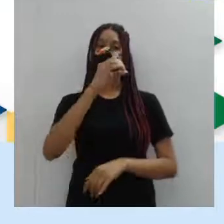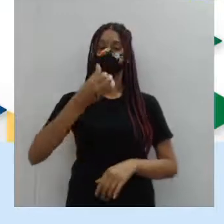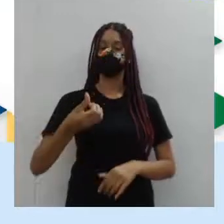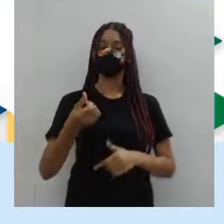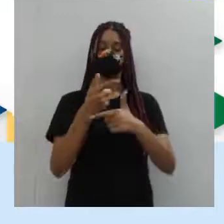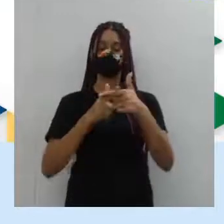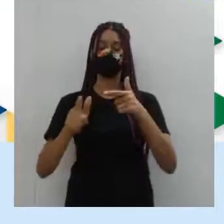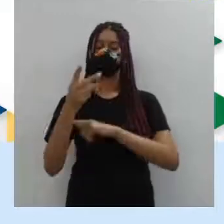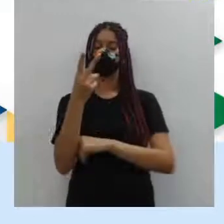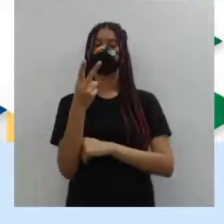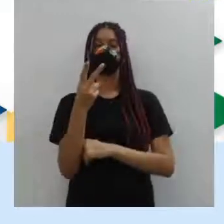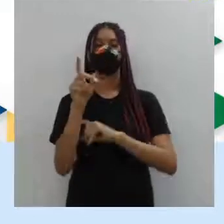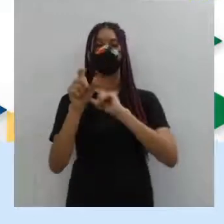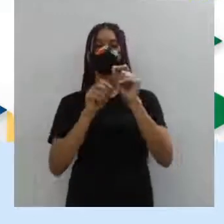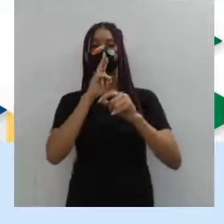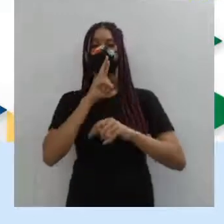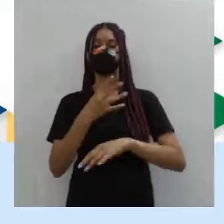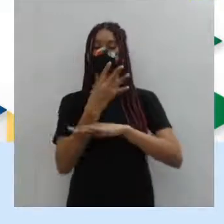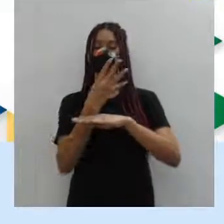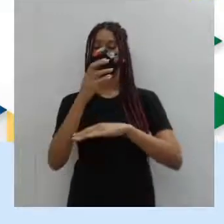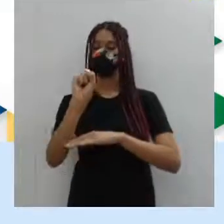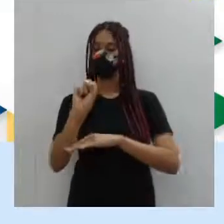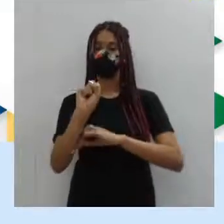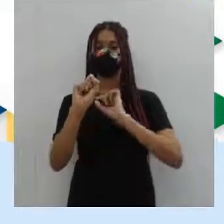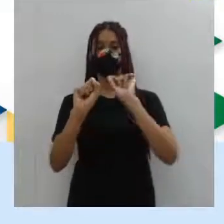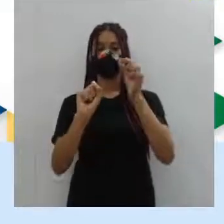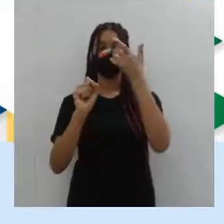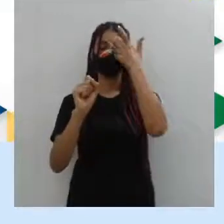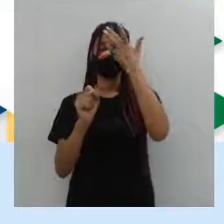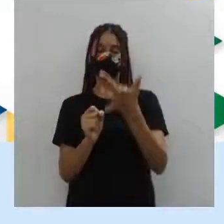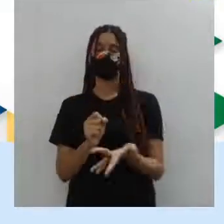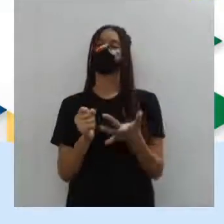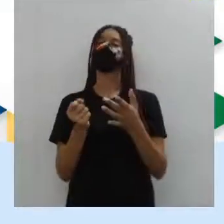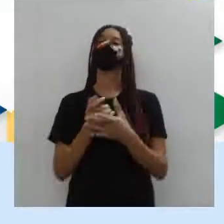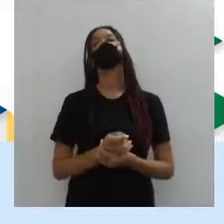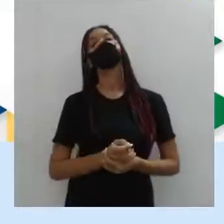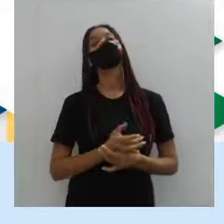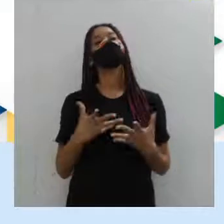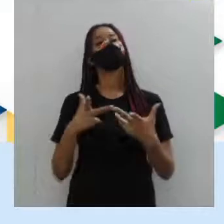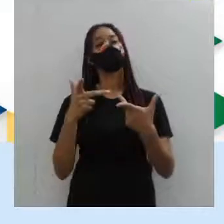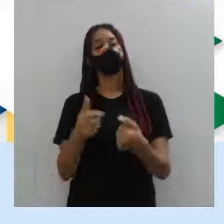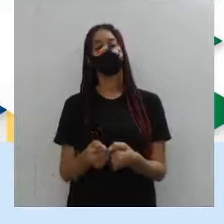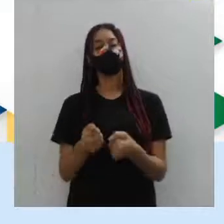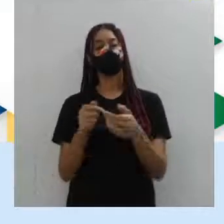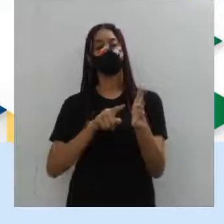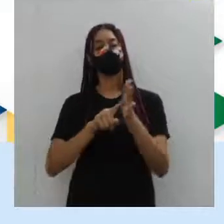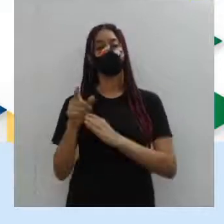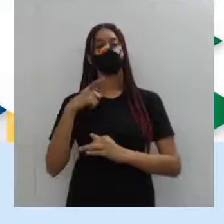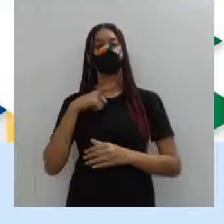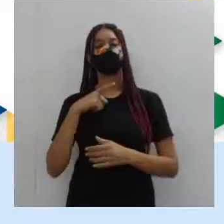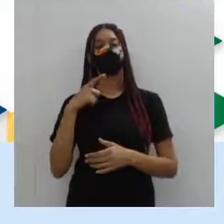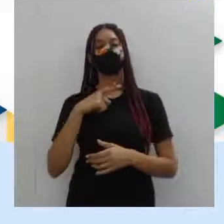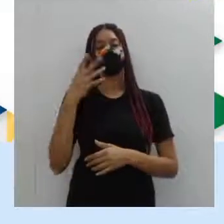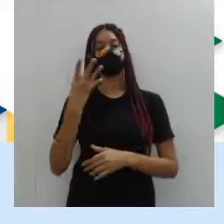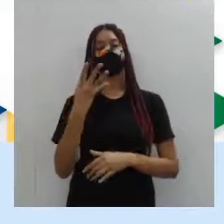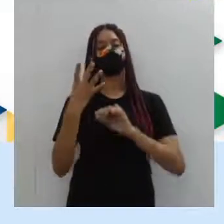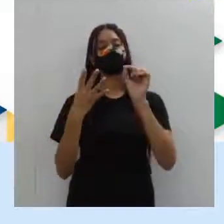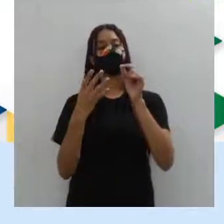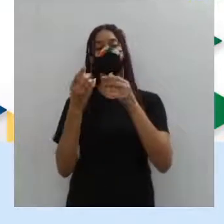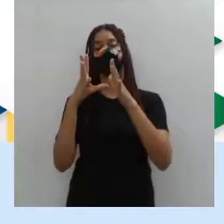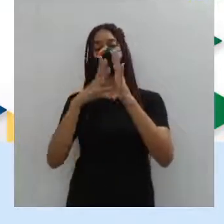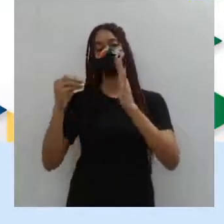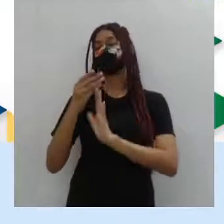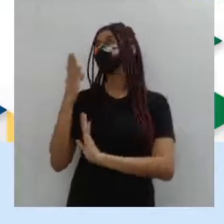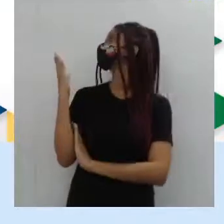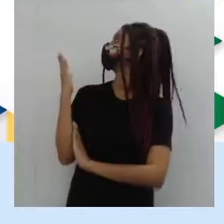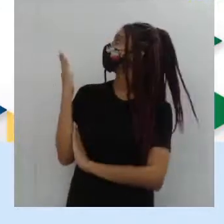2, 48. Achou a quarta proporcional muito fácil. Então, se liga. Toda questão que tiver a quarta proporcional, esse é o modelo para você